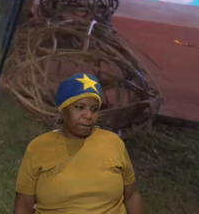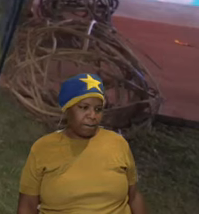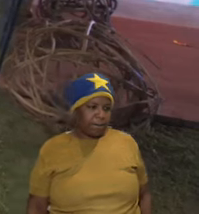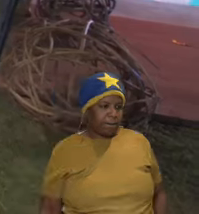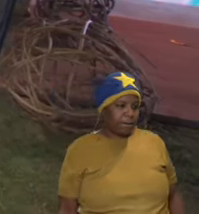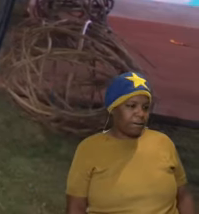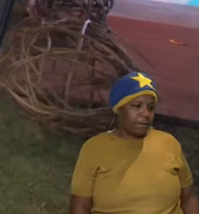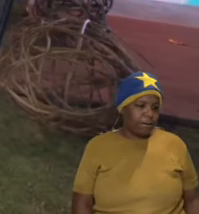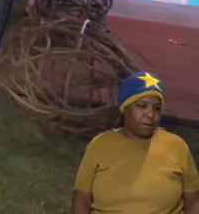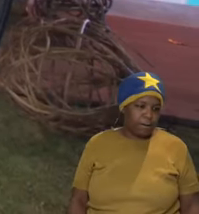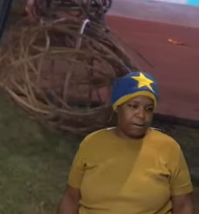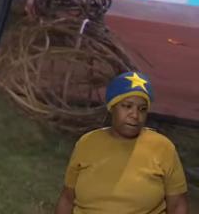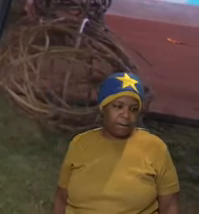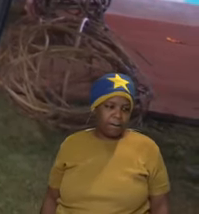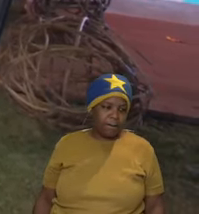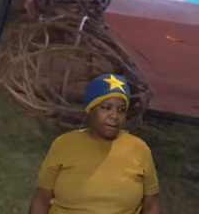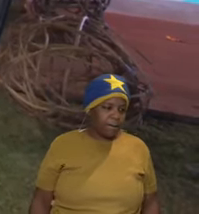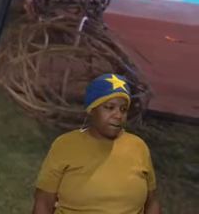Se liga.